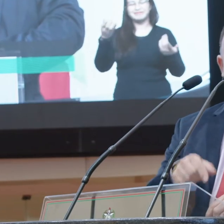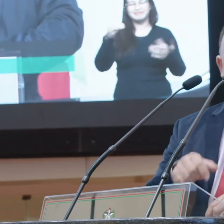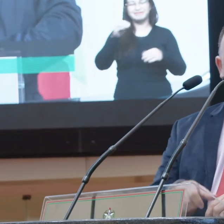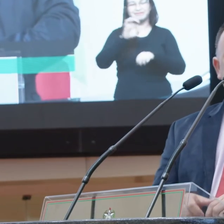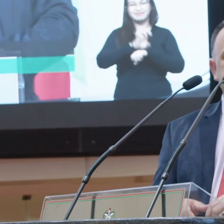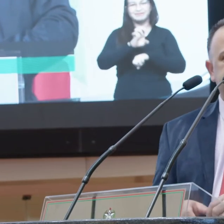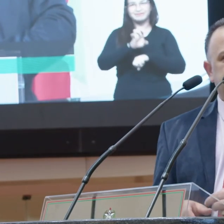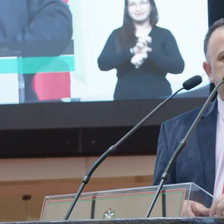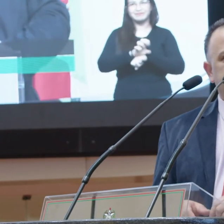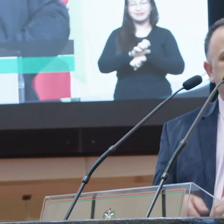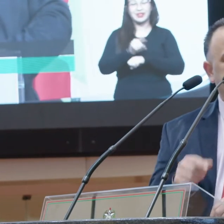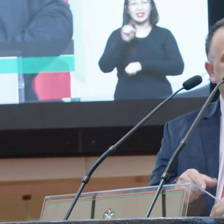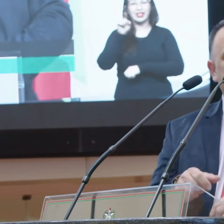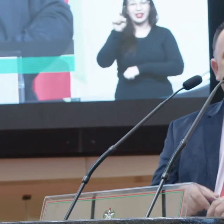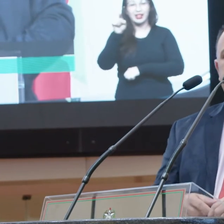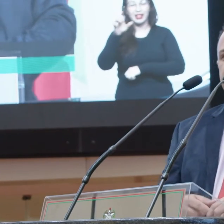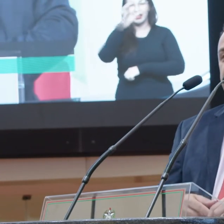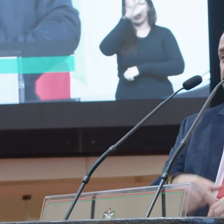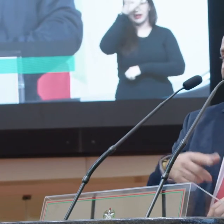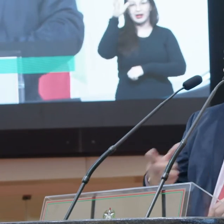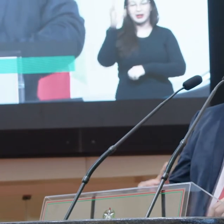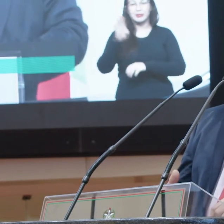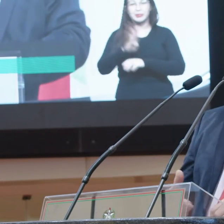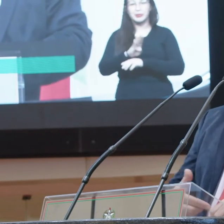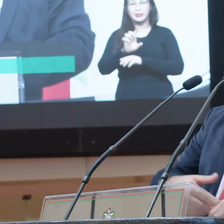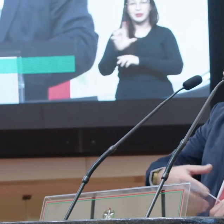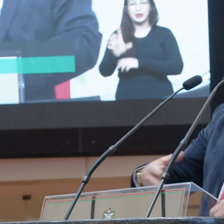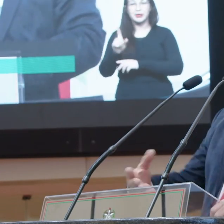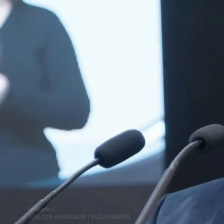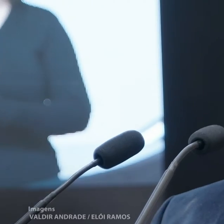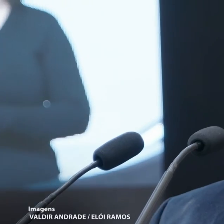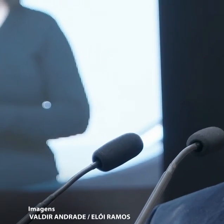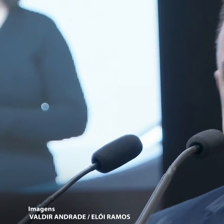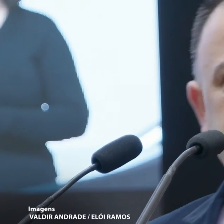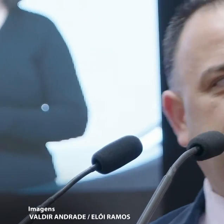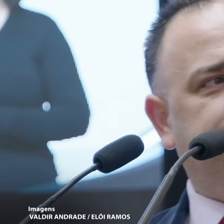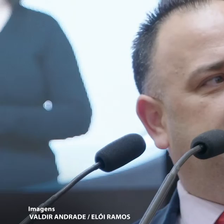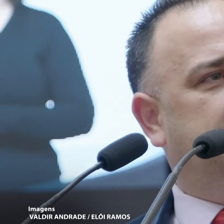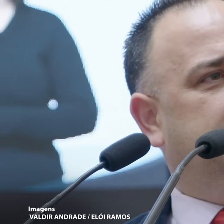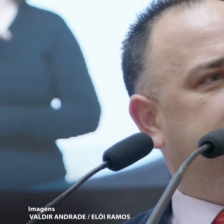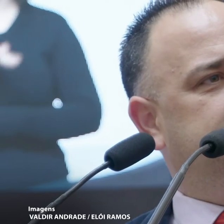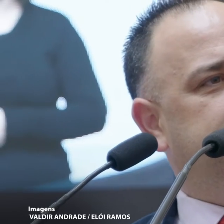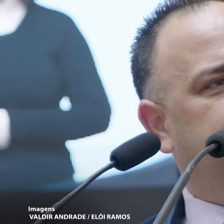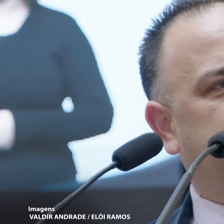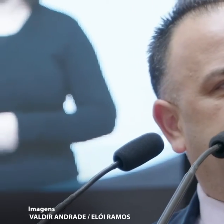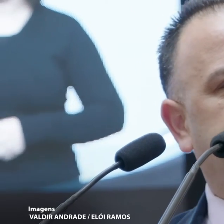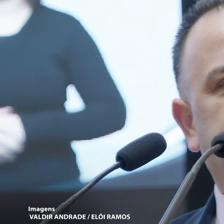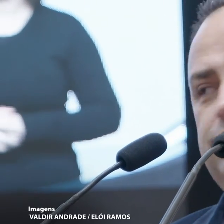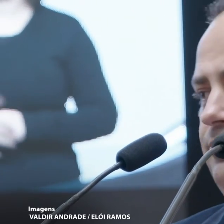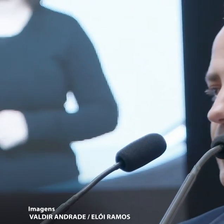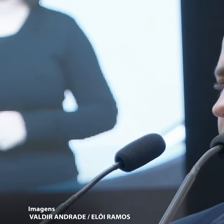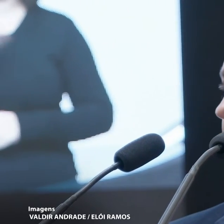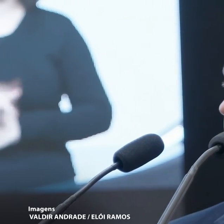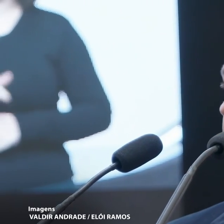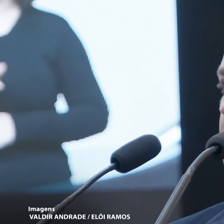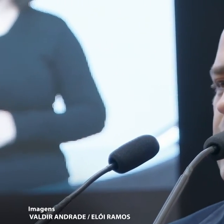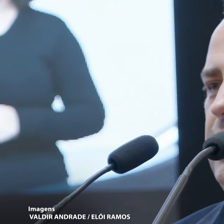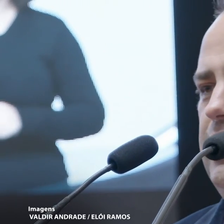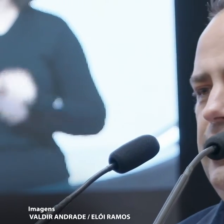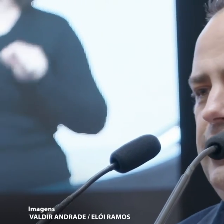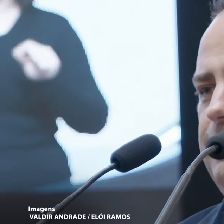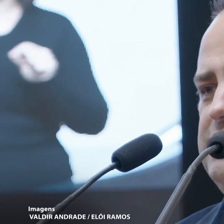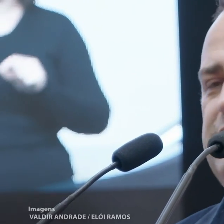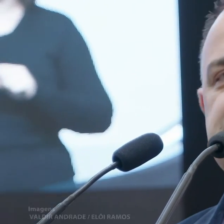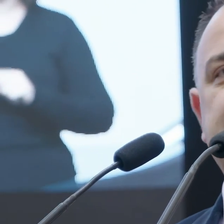e o deputado estadual suplente Adriano Pereira usou a Tribuna do Parlamento para fazer um balanço sobre os dois meses em que esteve